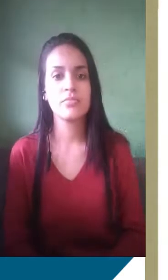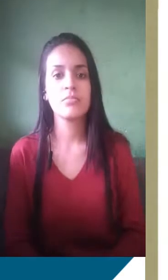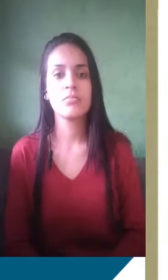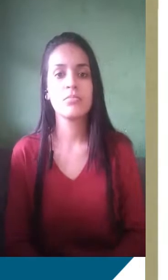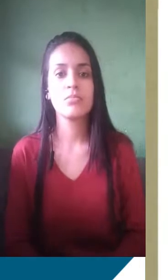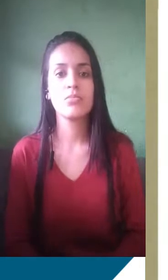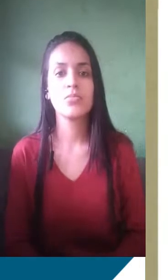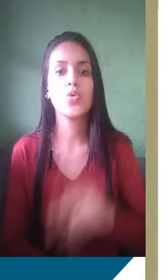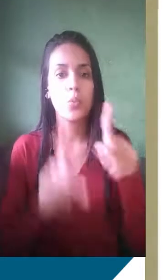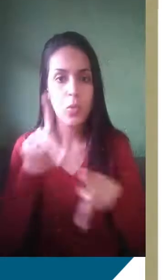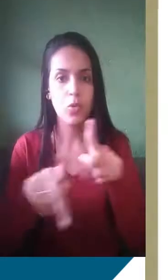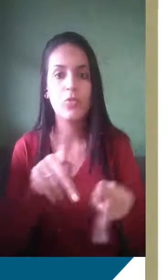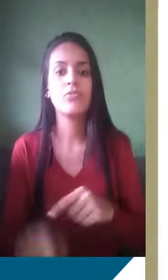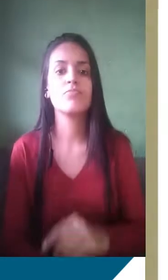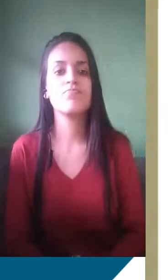sociologia.